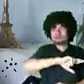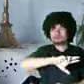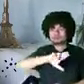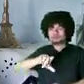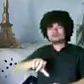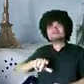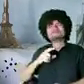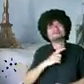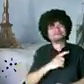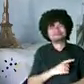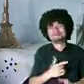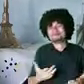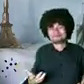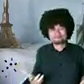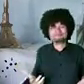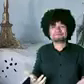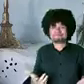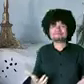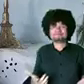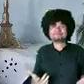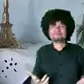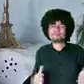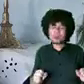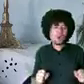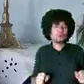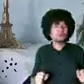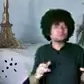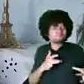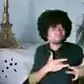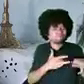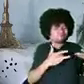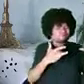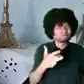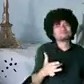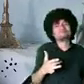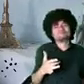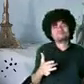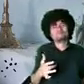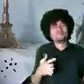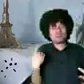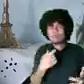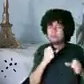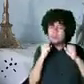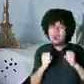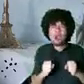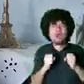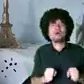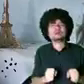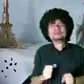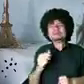Então são estas as manifestações também da solidariedade. É poder